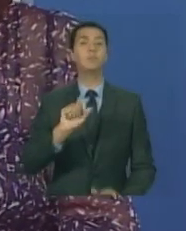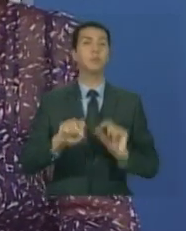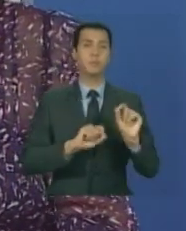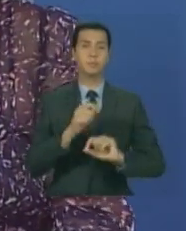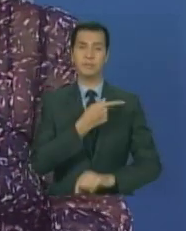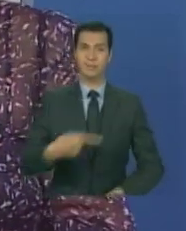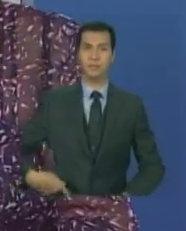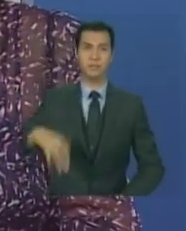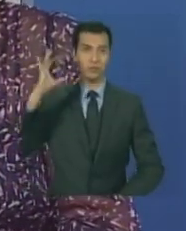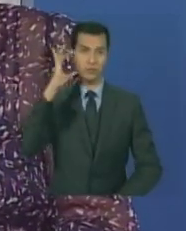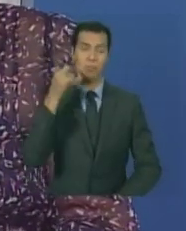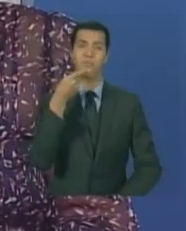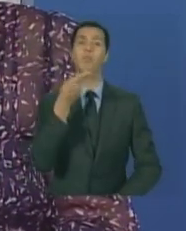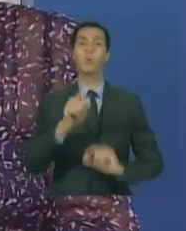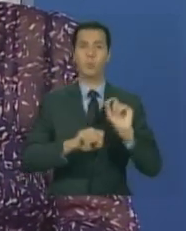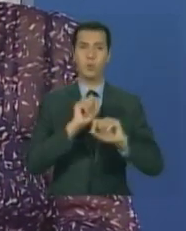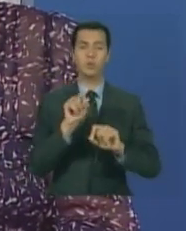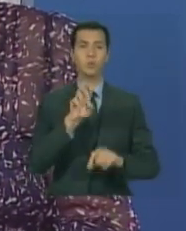o SUAS